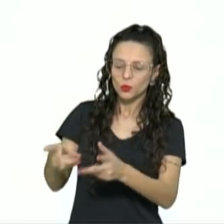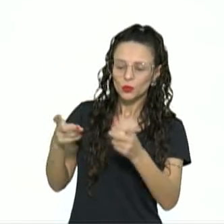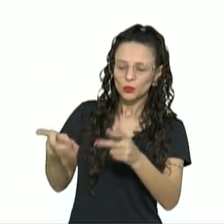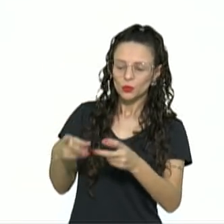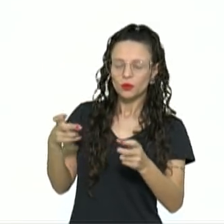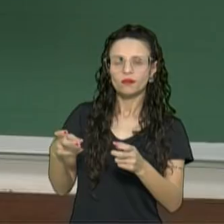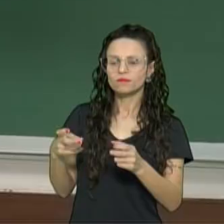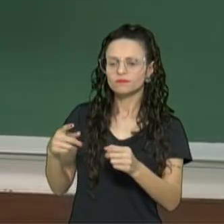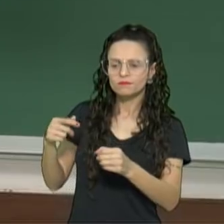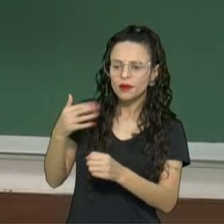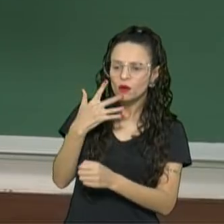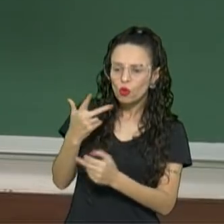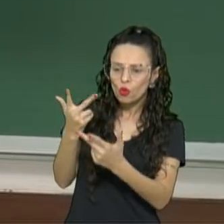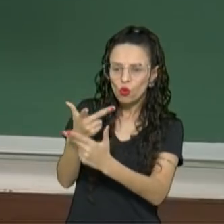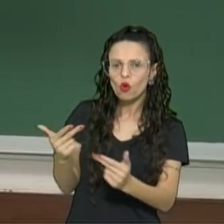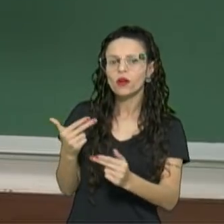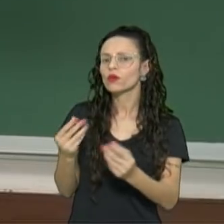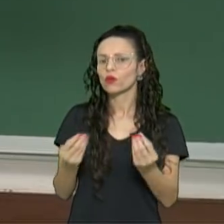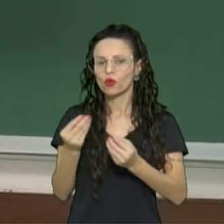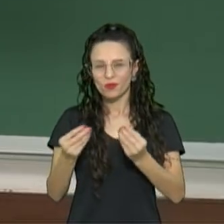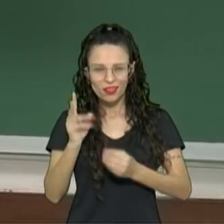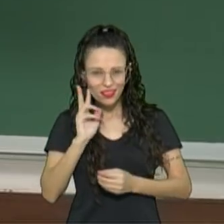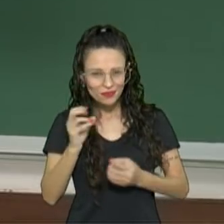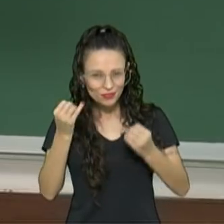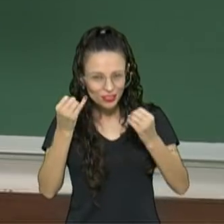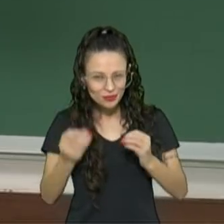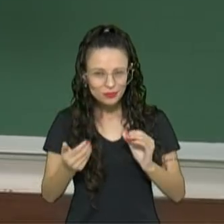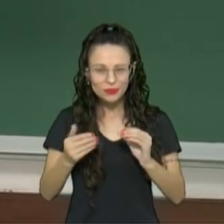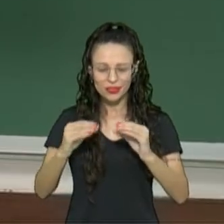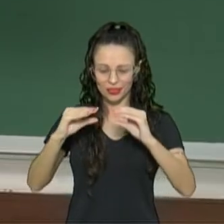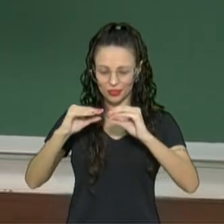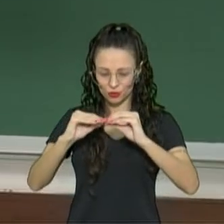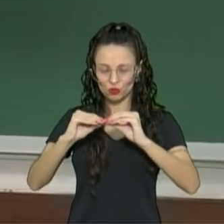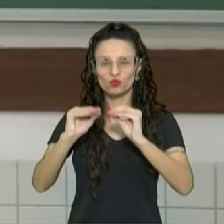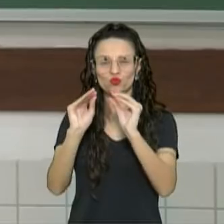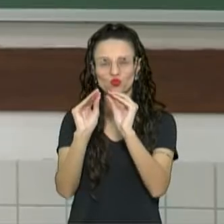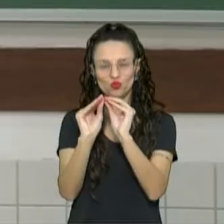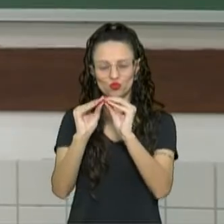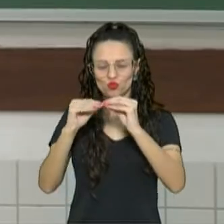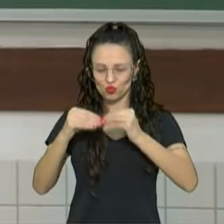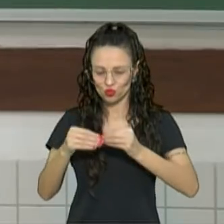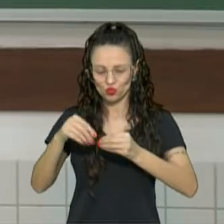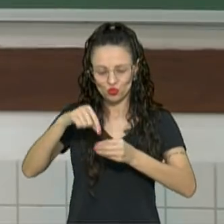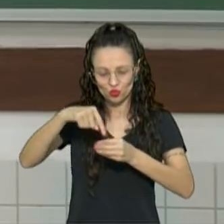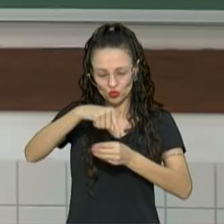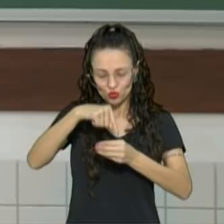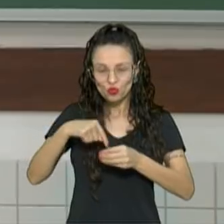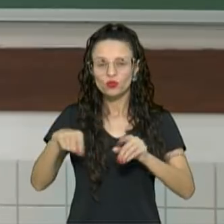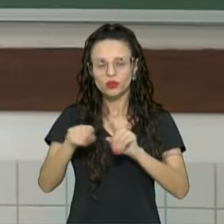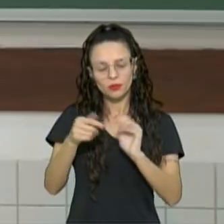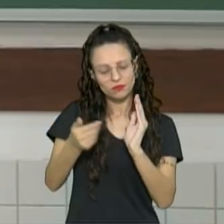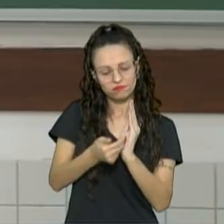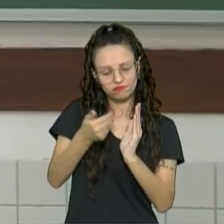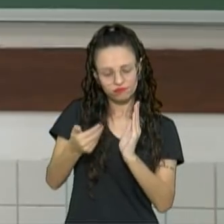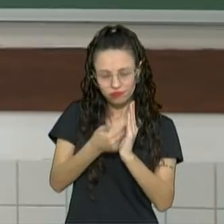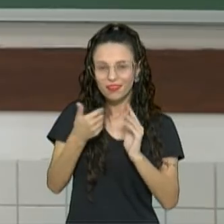tirados da natureza. Lembra que a professora falou da tabatinga, do urucum, né? São elementos encontrados na natureza,